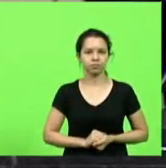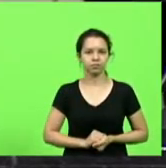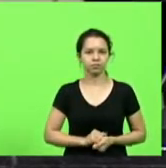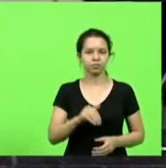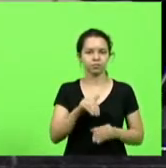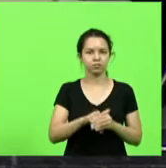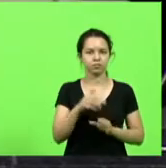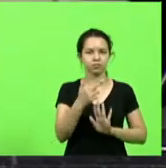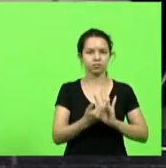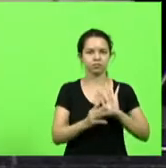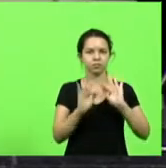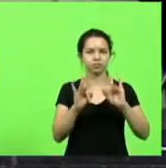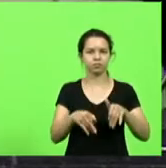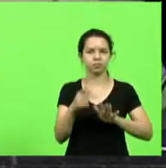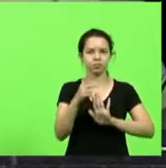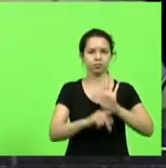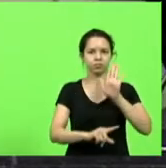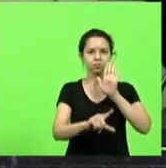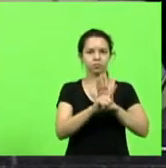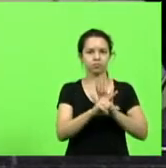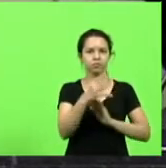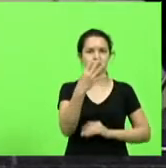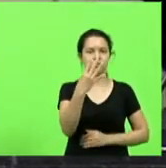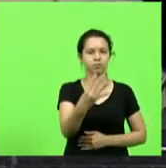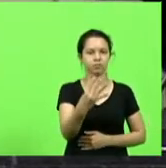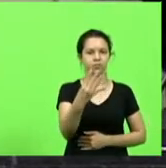Votação da redação final do projeto de lei